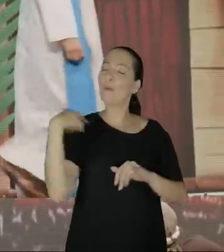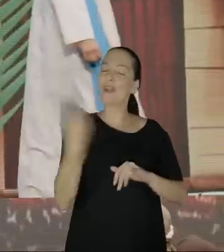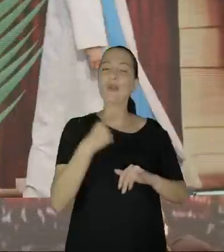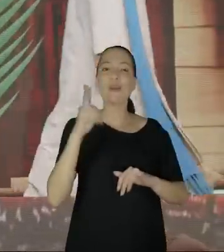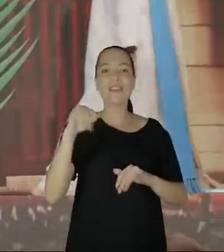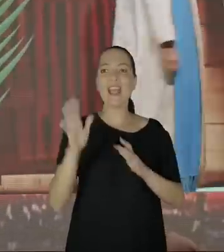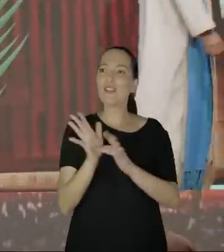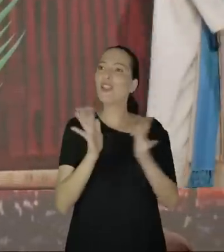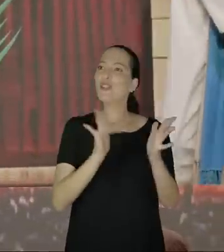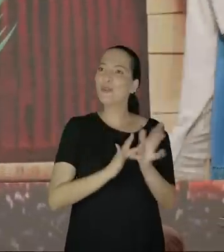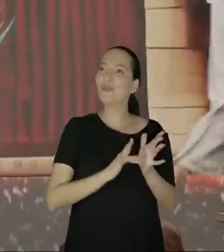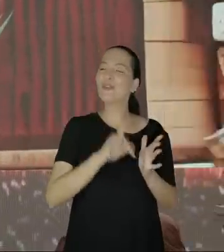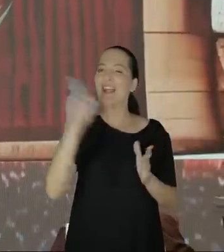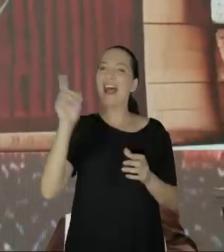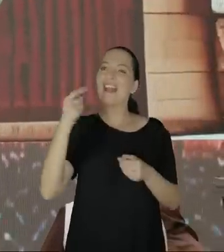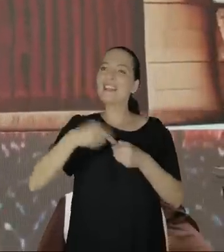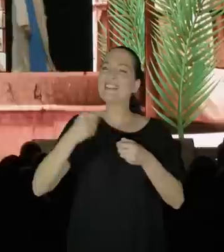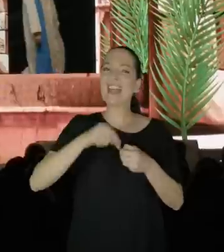Nazaré.